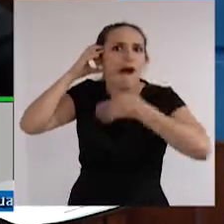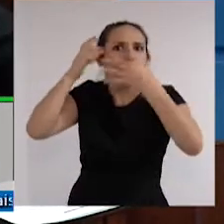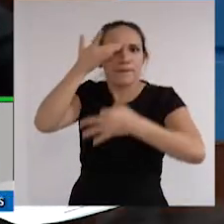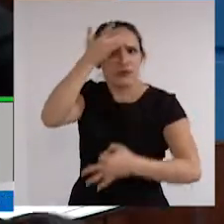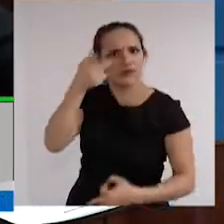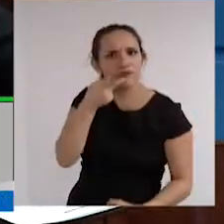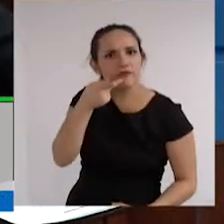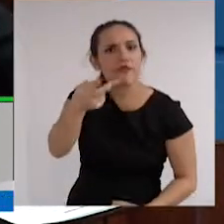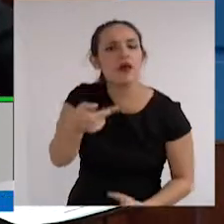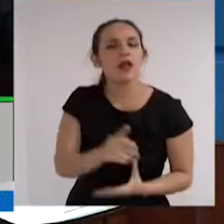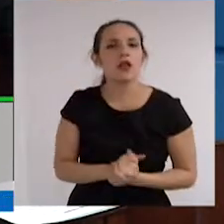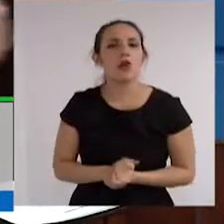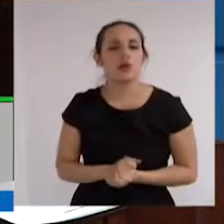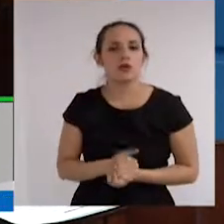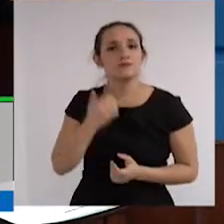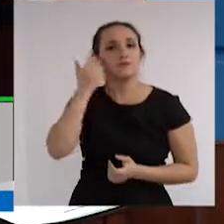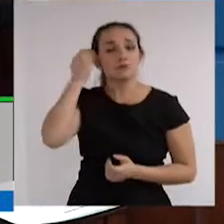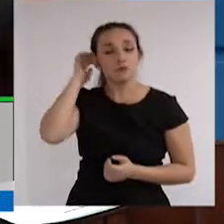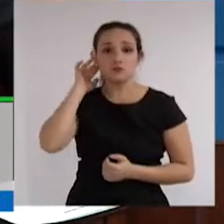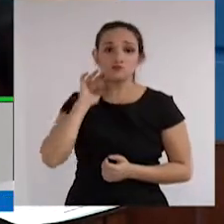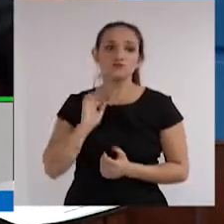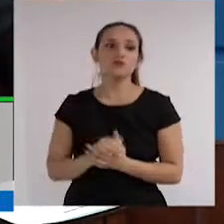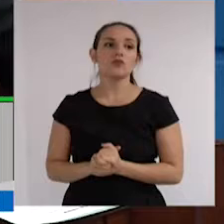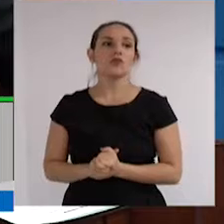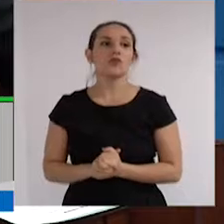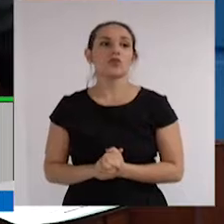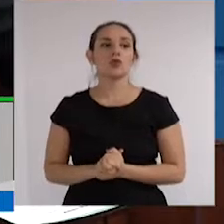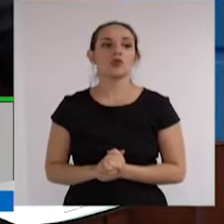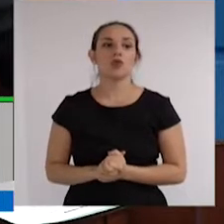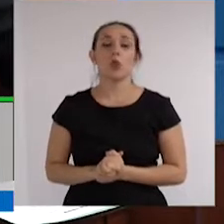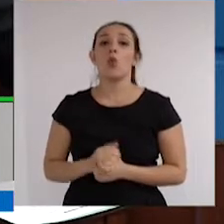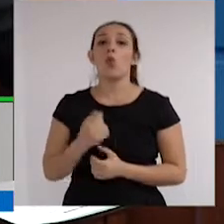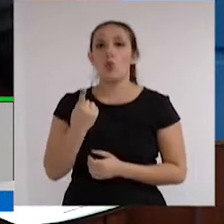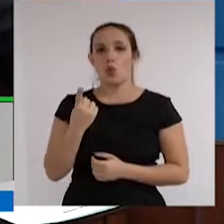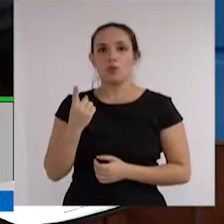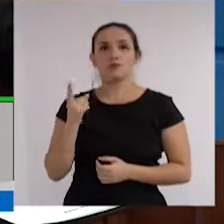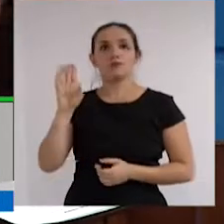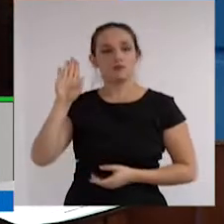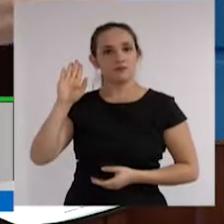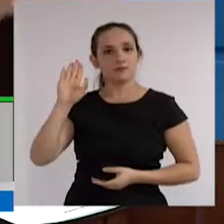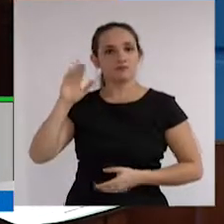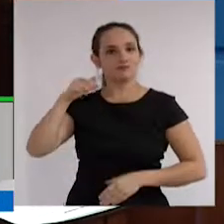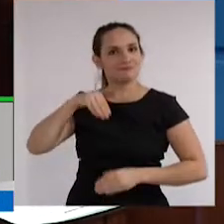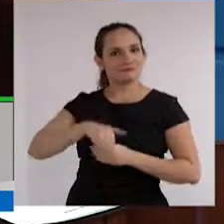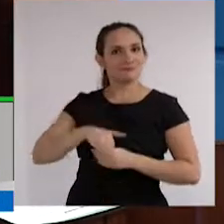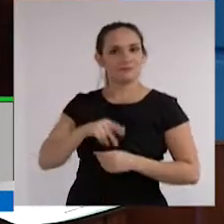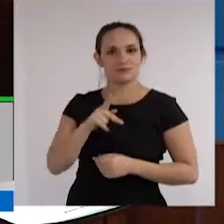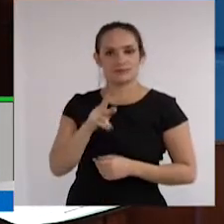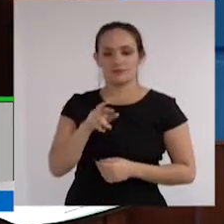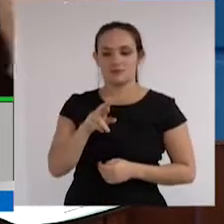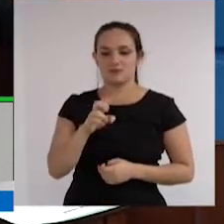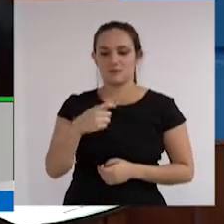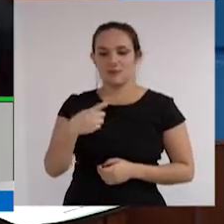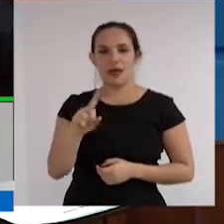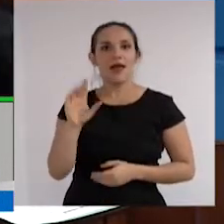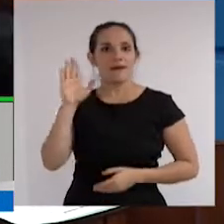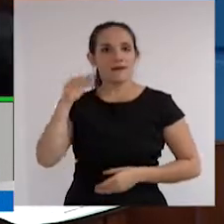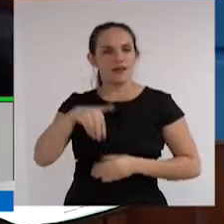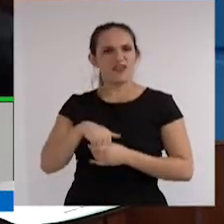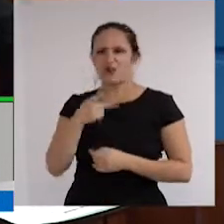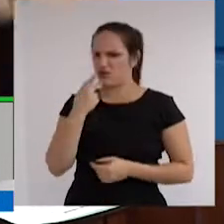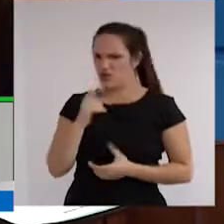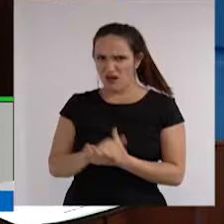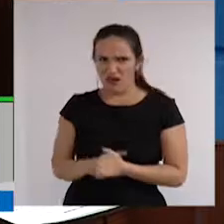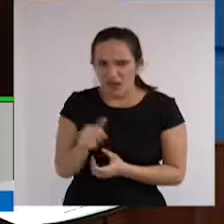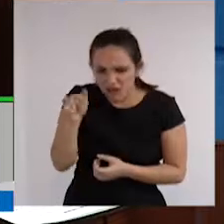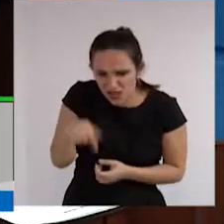que um dos pré-candidatos ao governo aqui do Mato Grosso do Sul fez essa afirmação. No Brasil